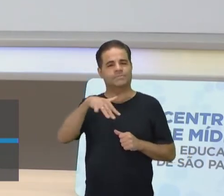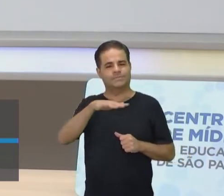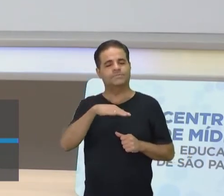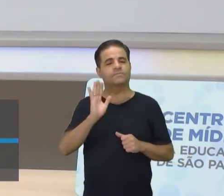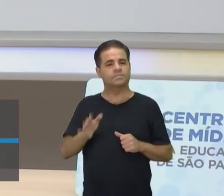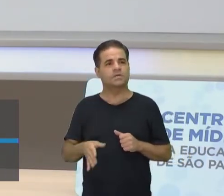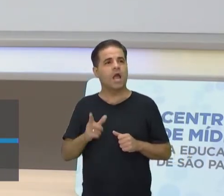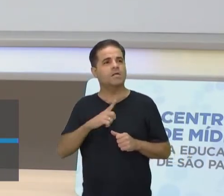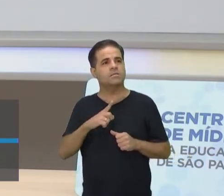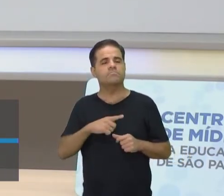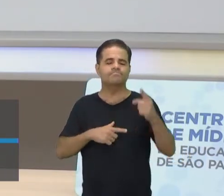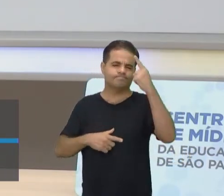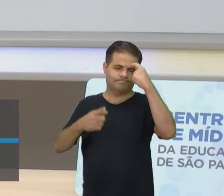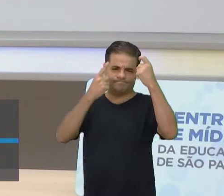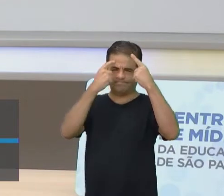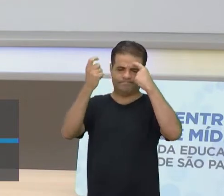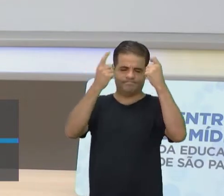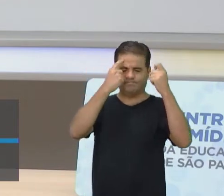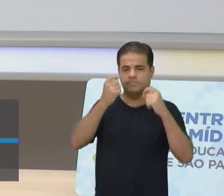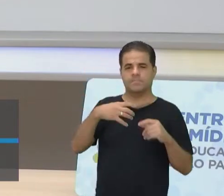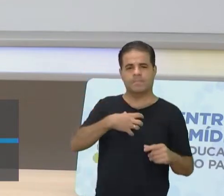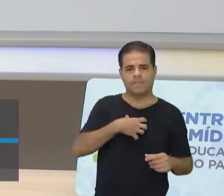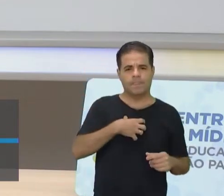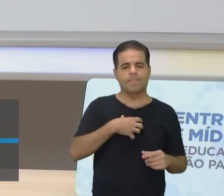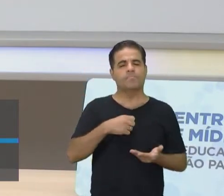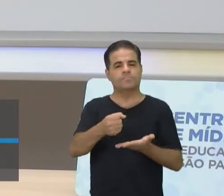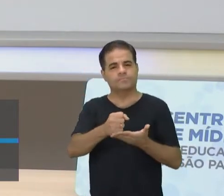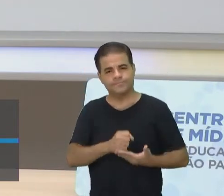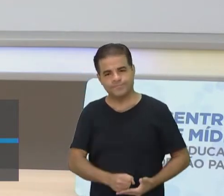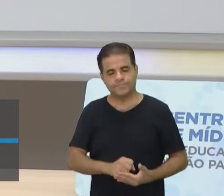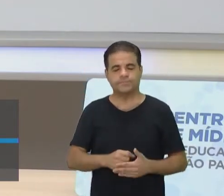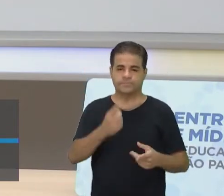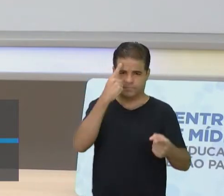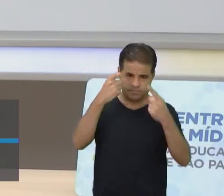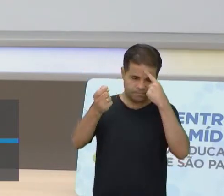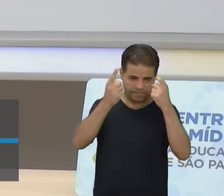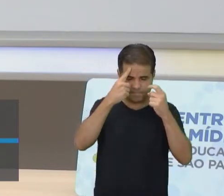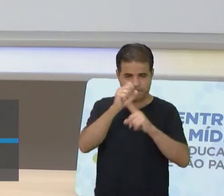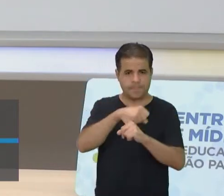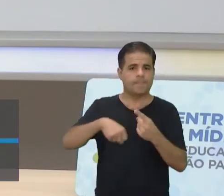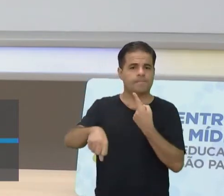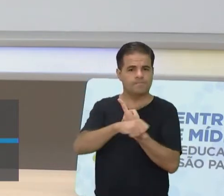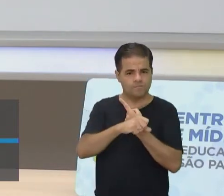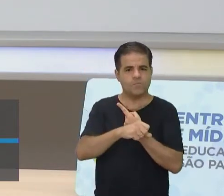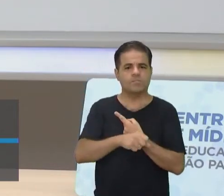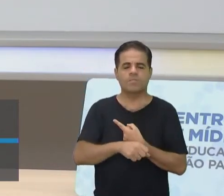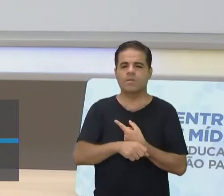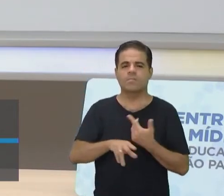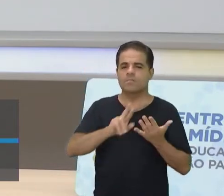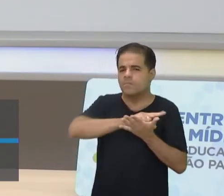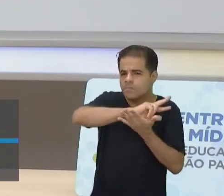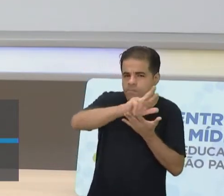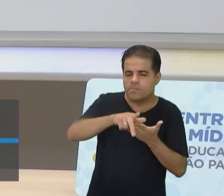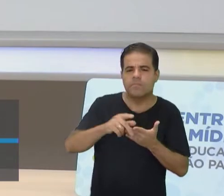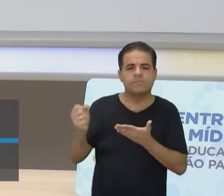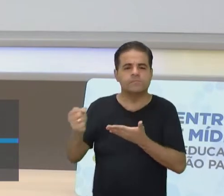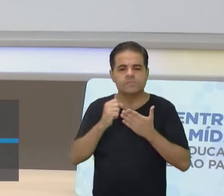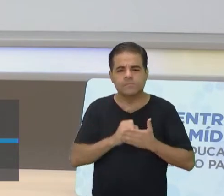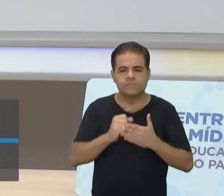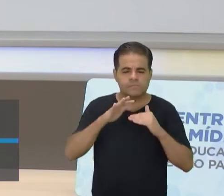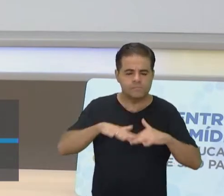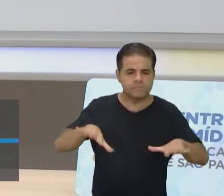que tem criatividade e é um jeito de você trazer a crítica social, trazer as mazelas à tona de